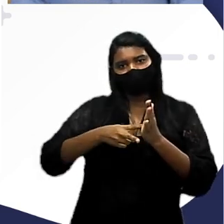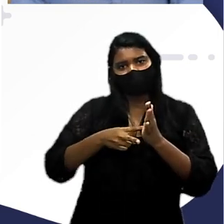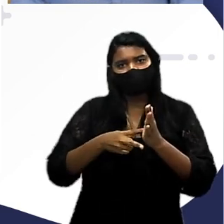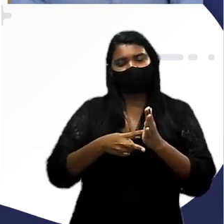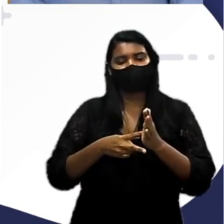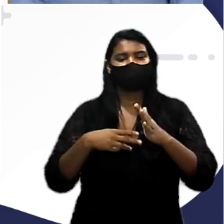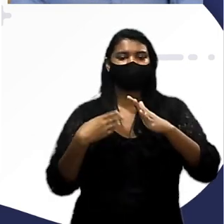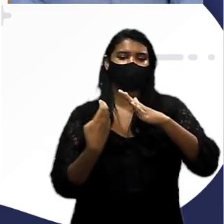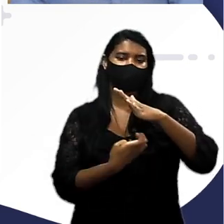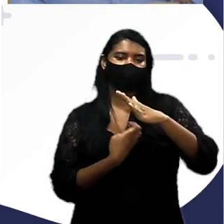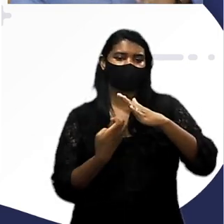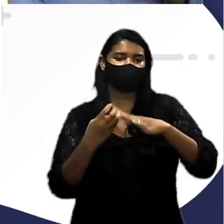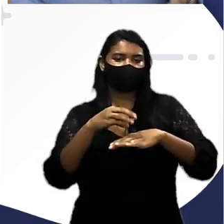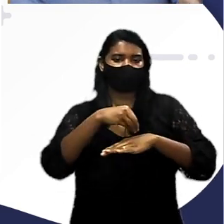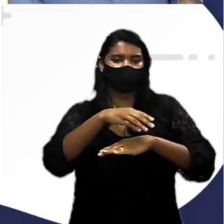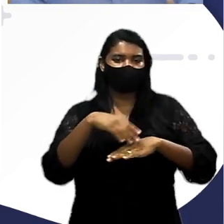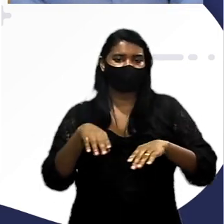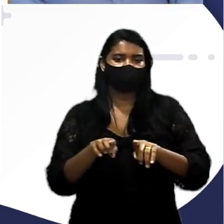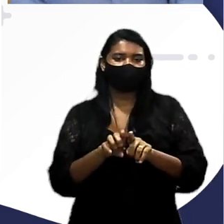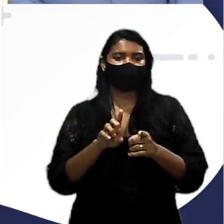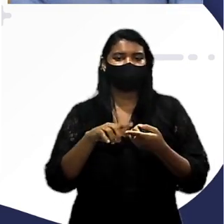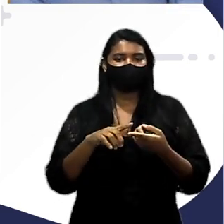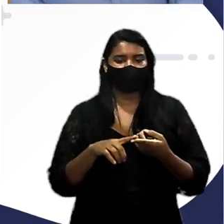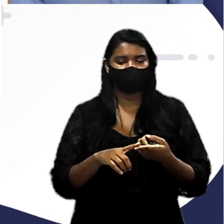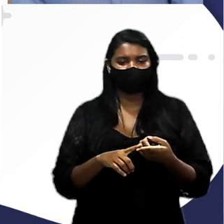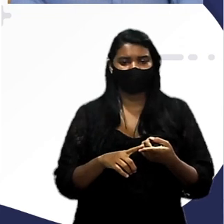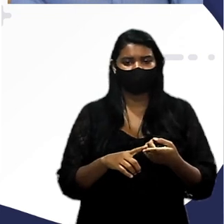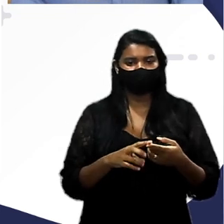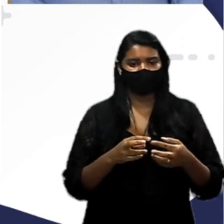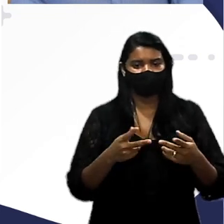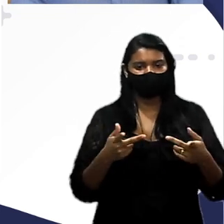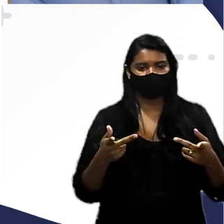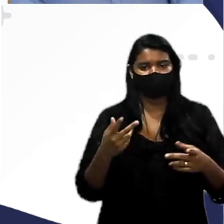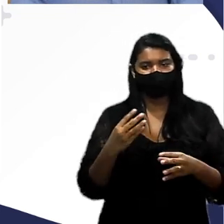empresariais, dentro de algumas